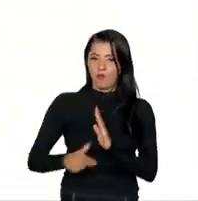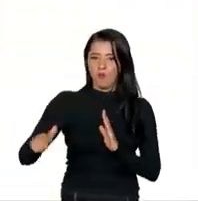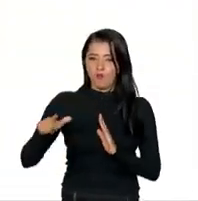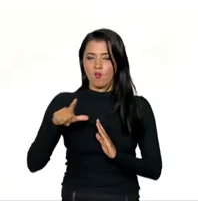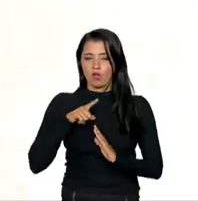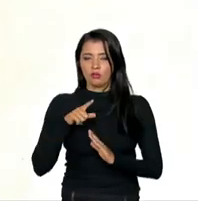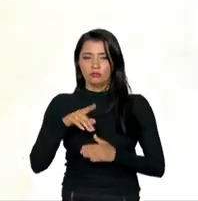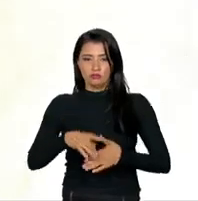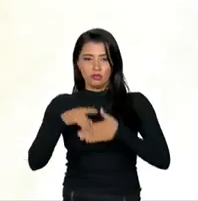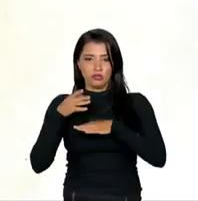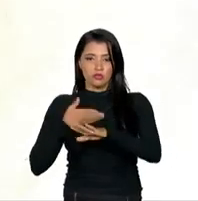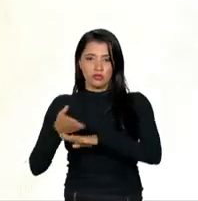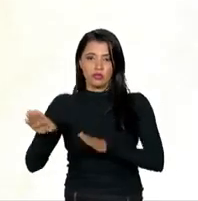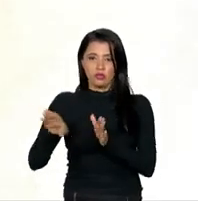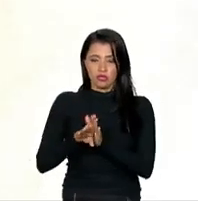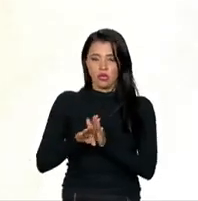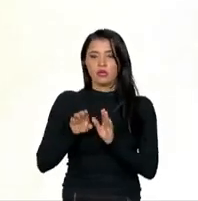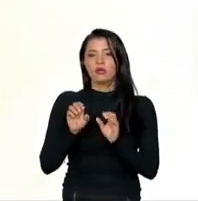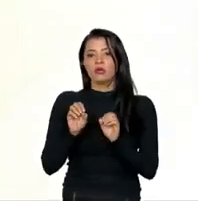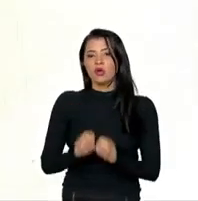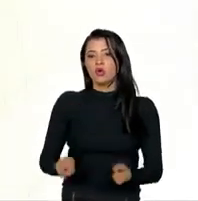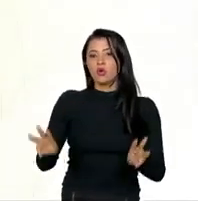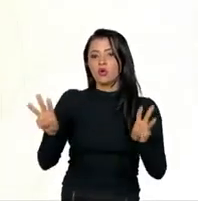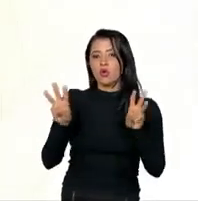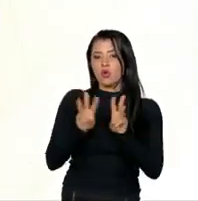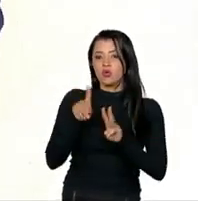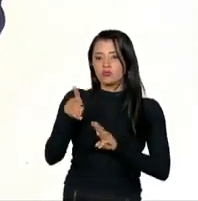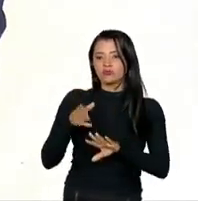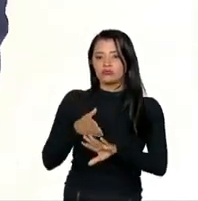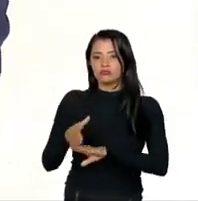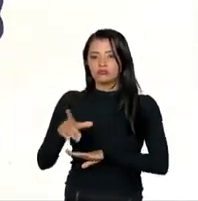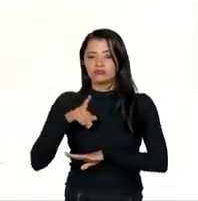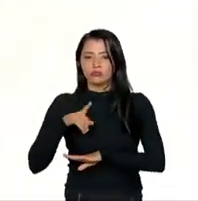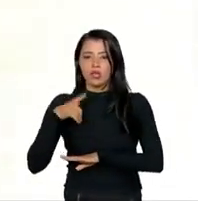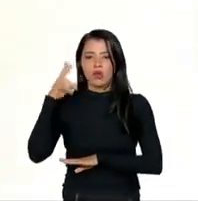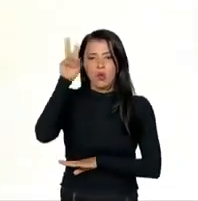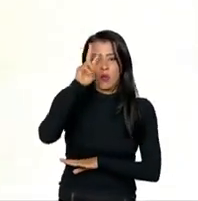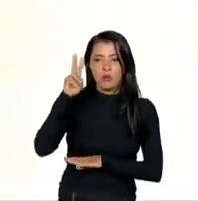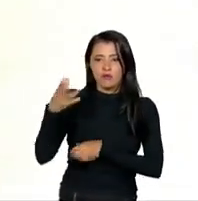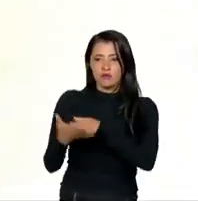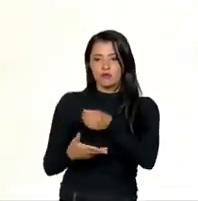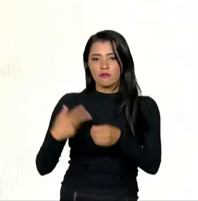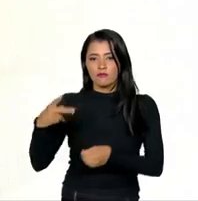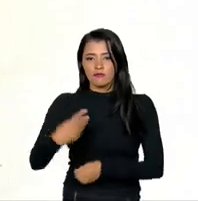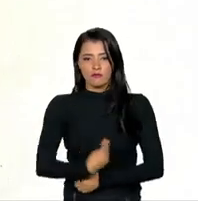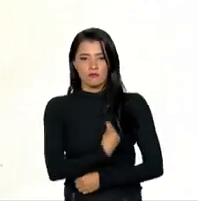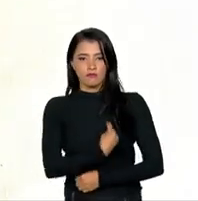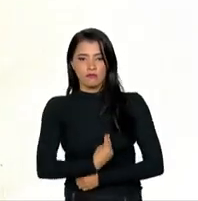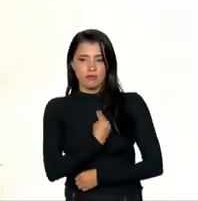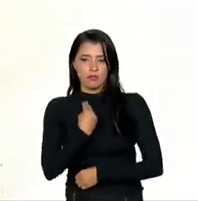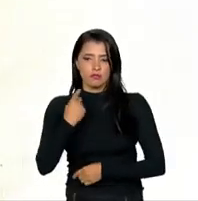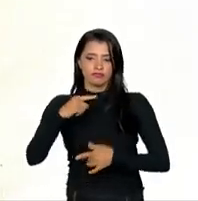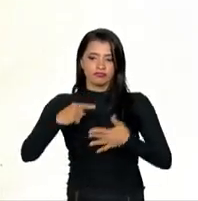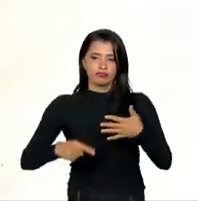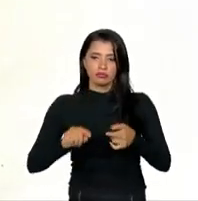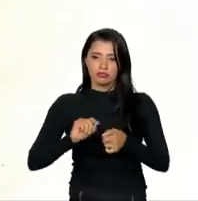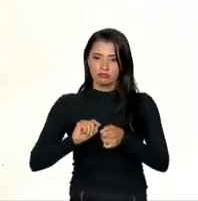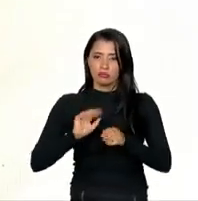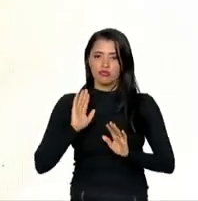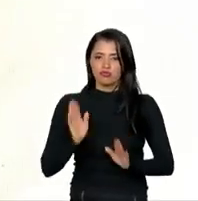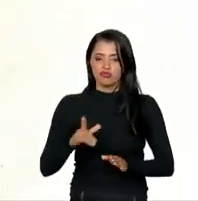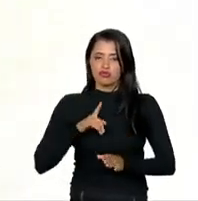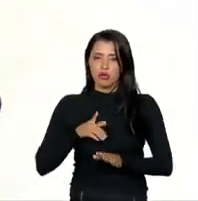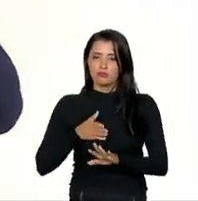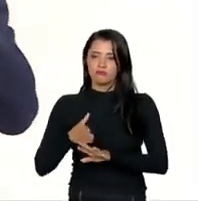ONU e ali, sustentado numa história de vida e daquilo que fez e